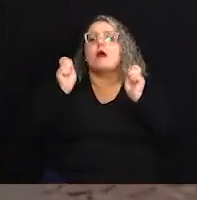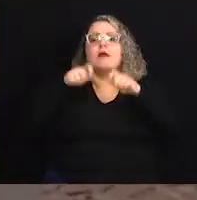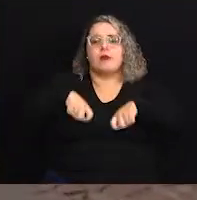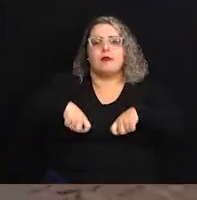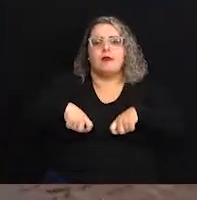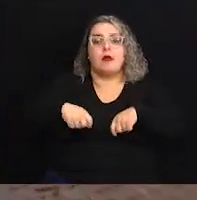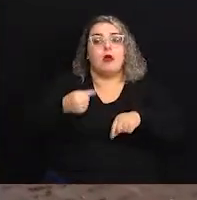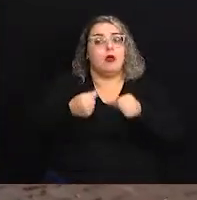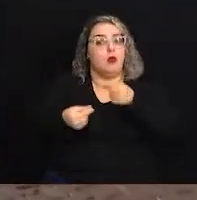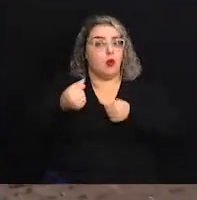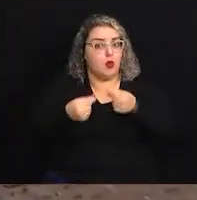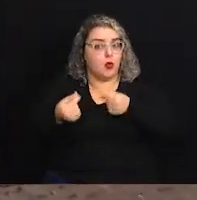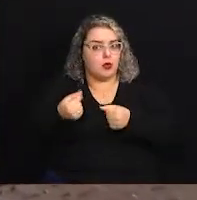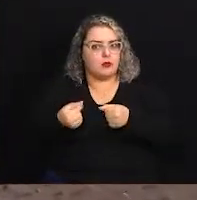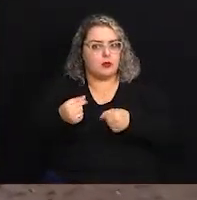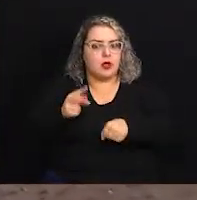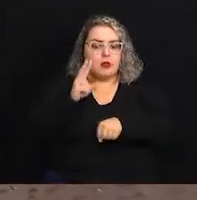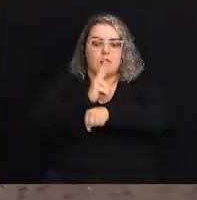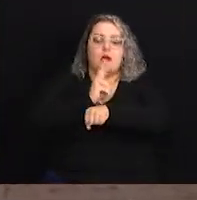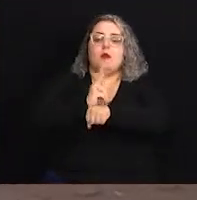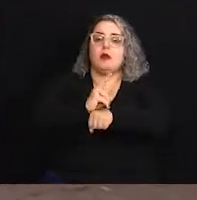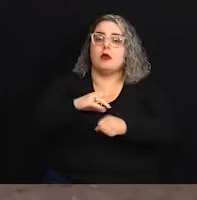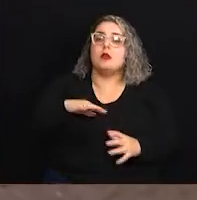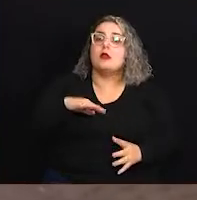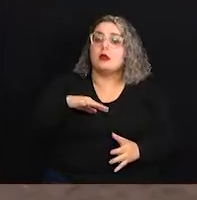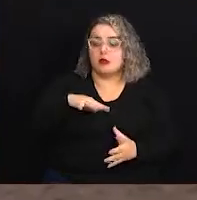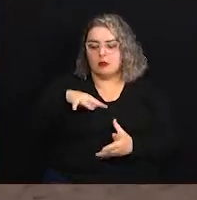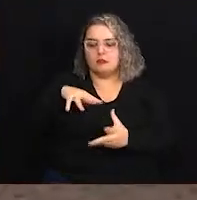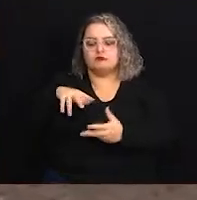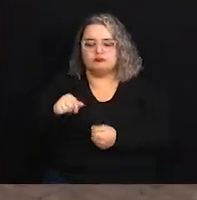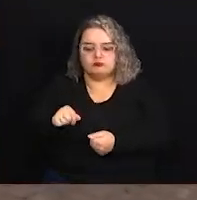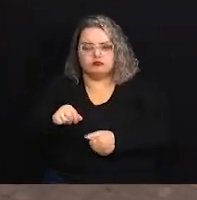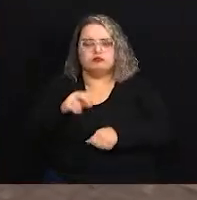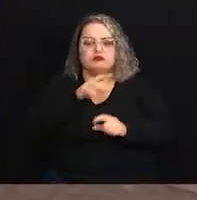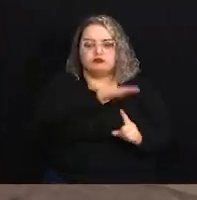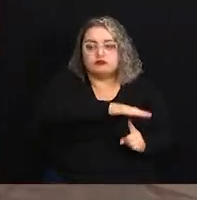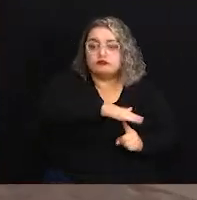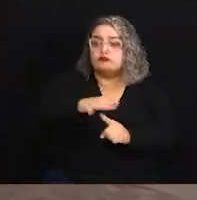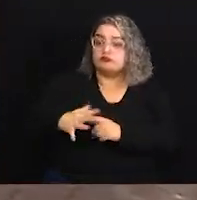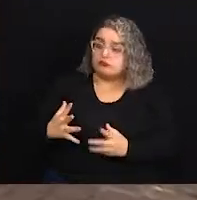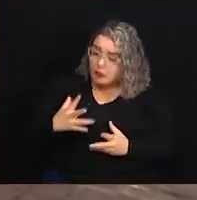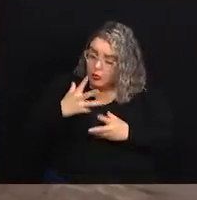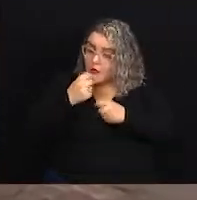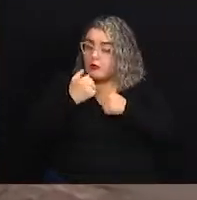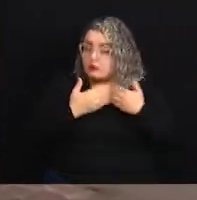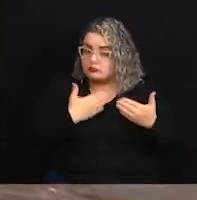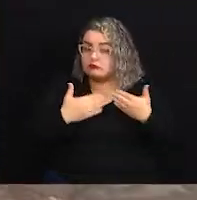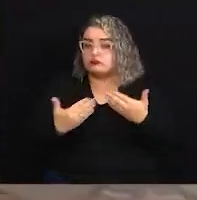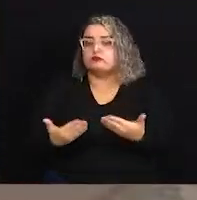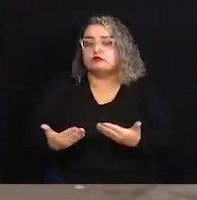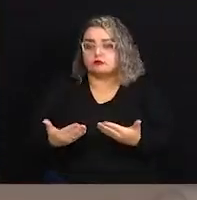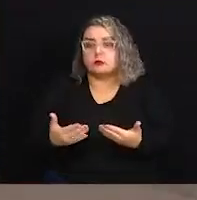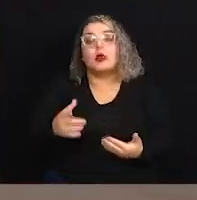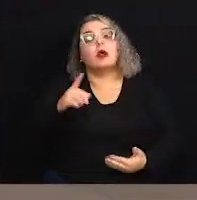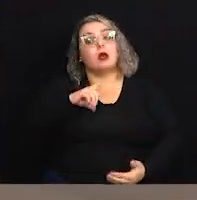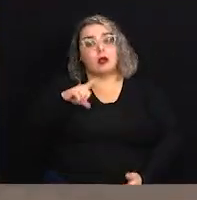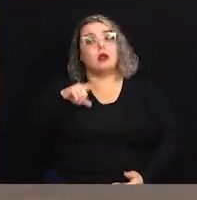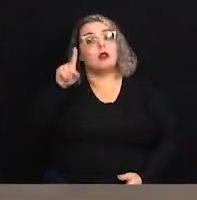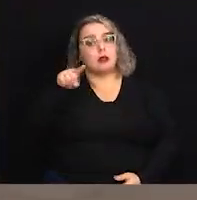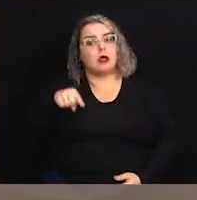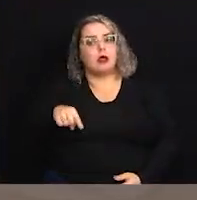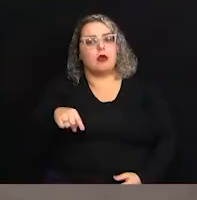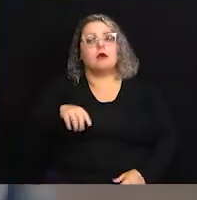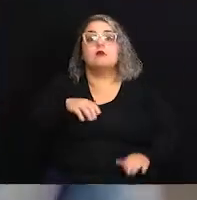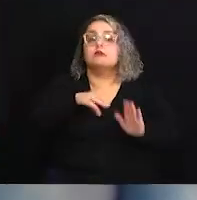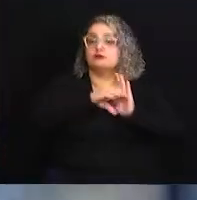eficiência econômica com a proteção ambiental vêm ganhando força nos últimos anos e nelas estão o conceito